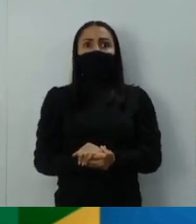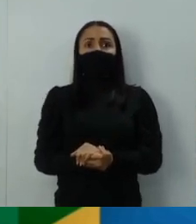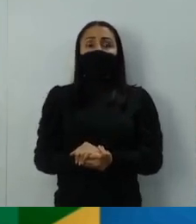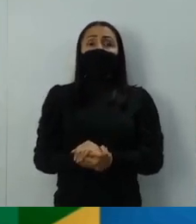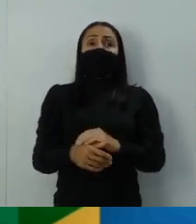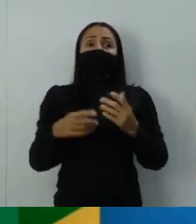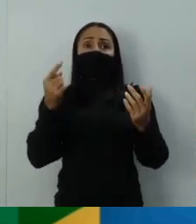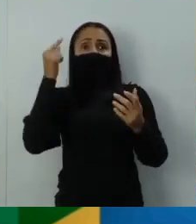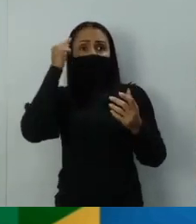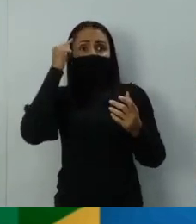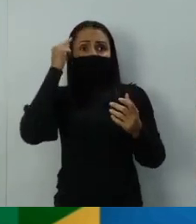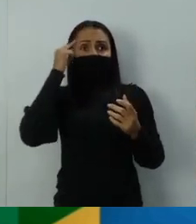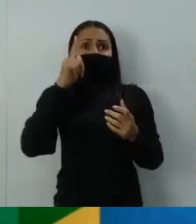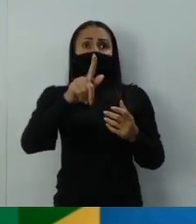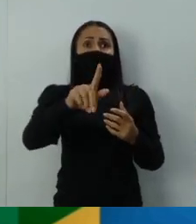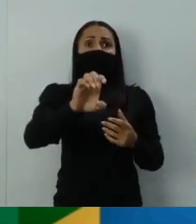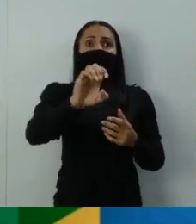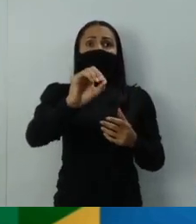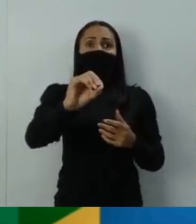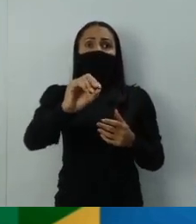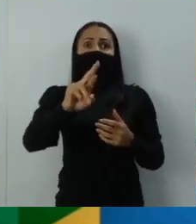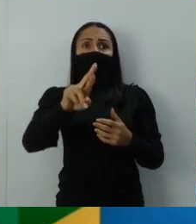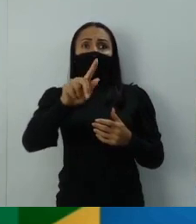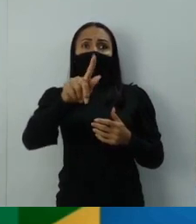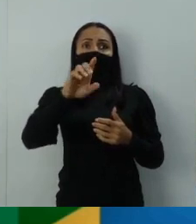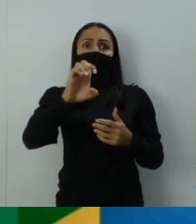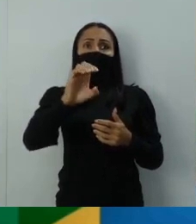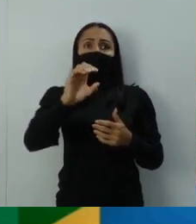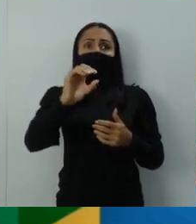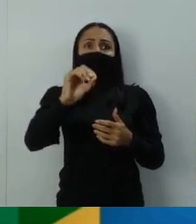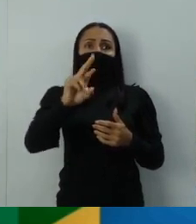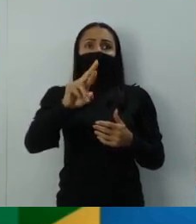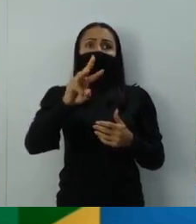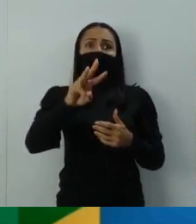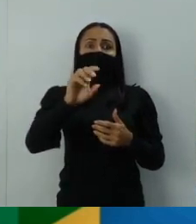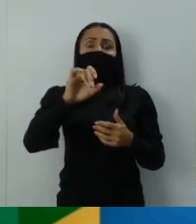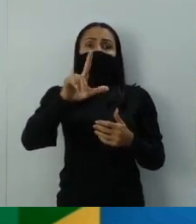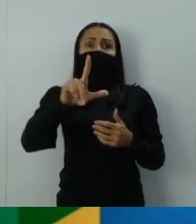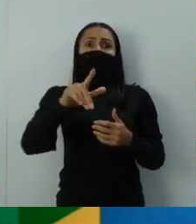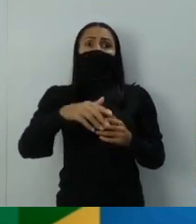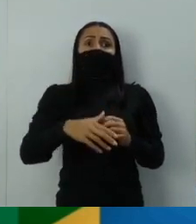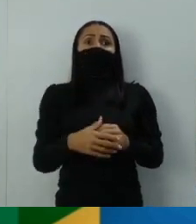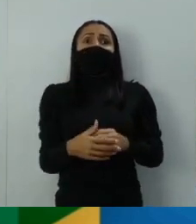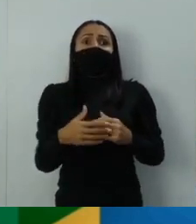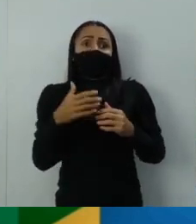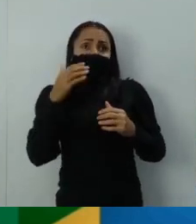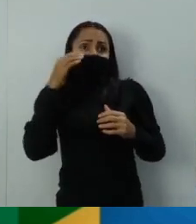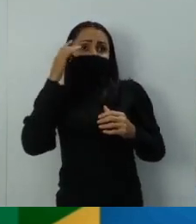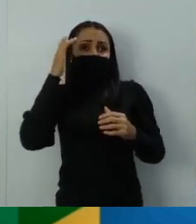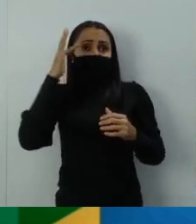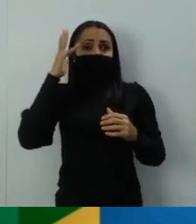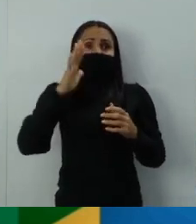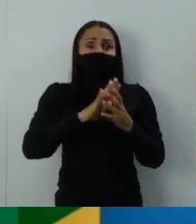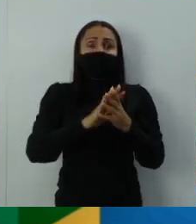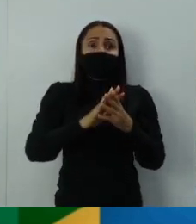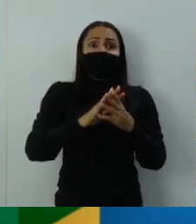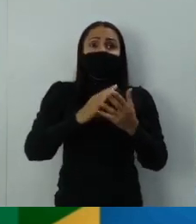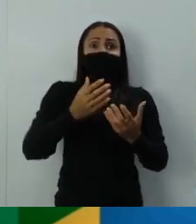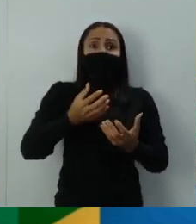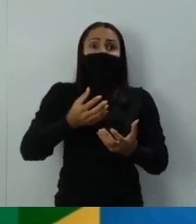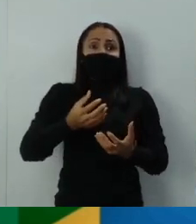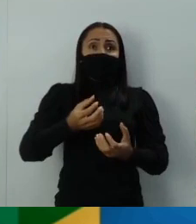George Orwell, ele diz o seguinte, que a ideologia ela serve para animar os homens